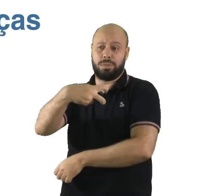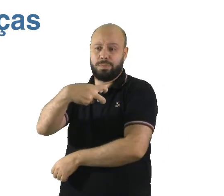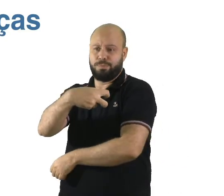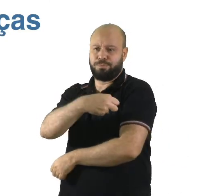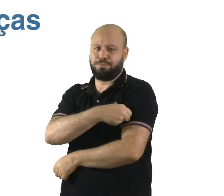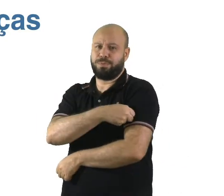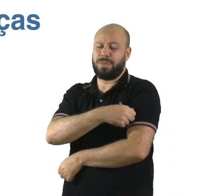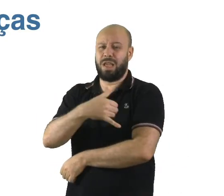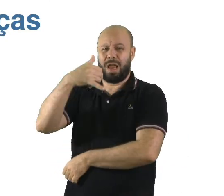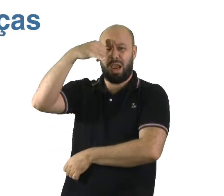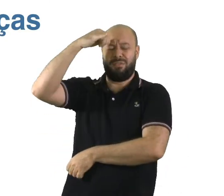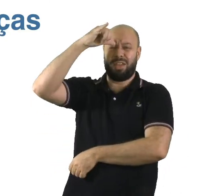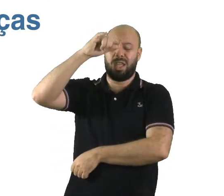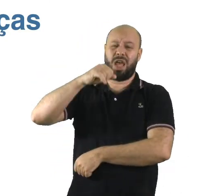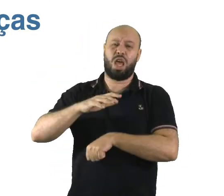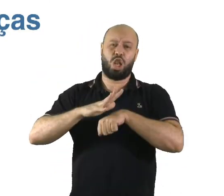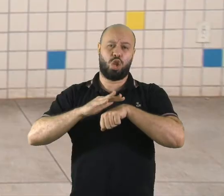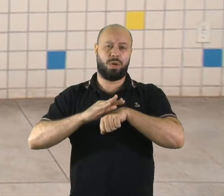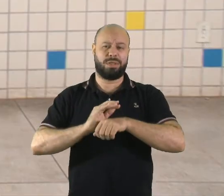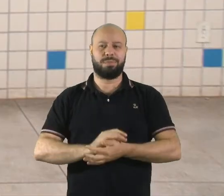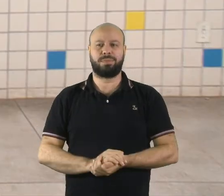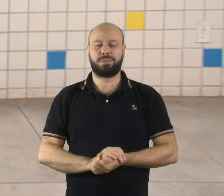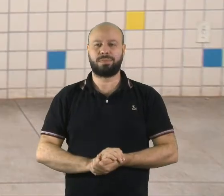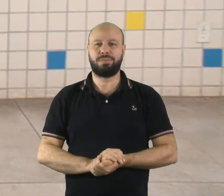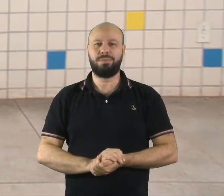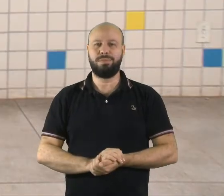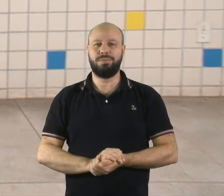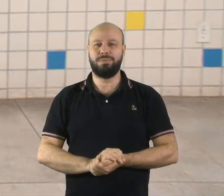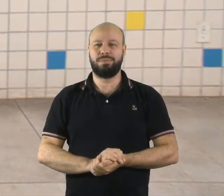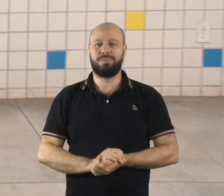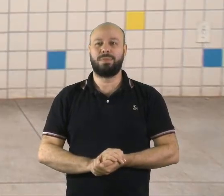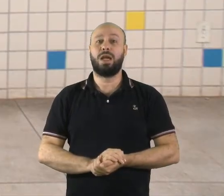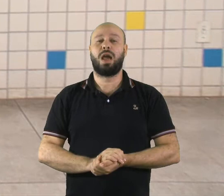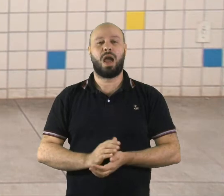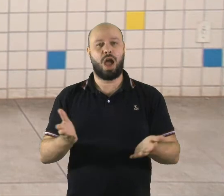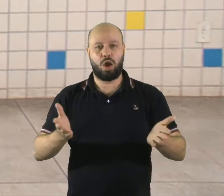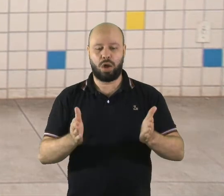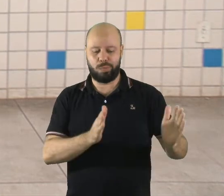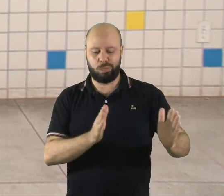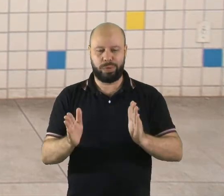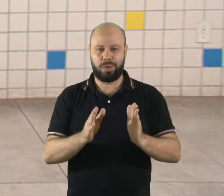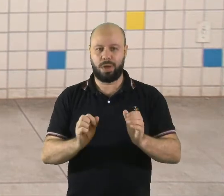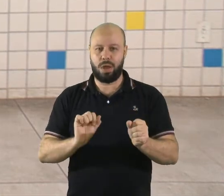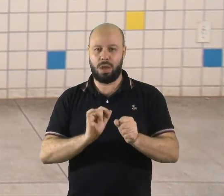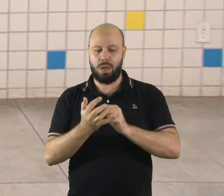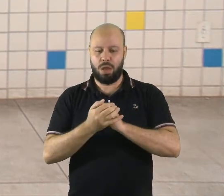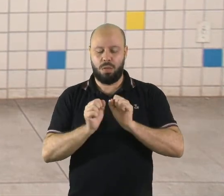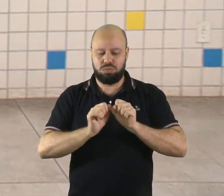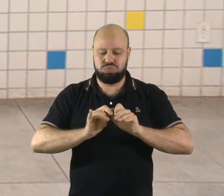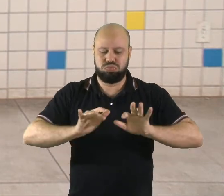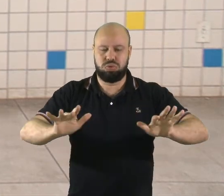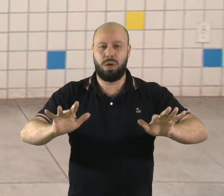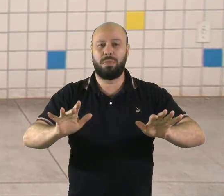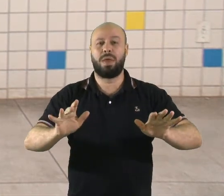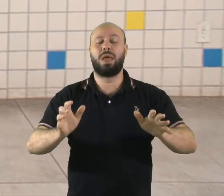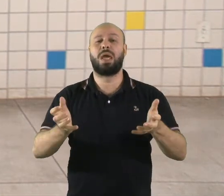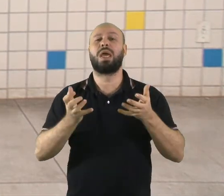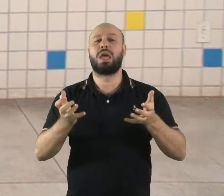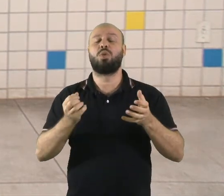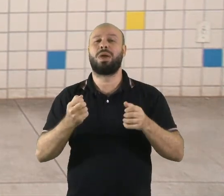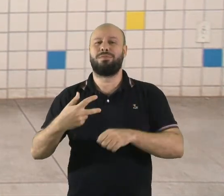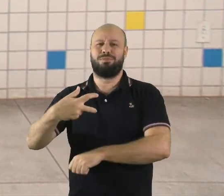na prevenção de doenças. Nós estamos aí em época de pandemia e o que mais aguardamos é a